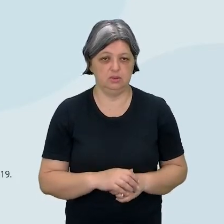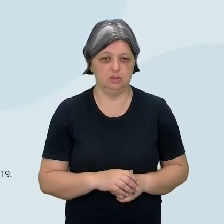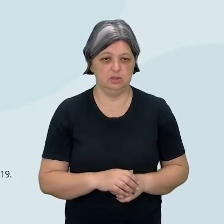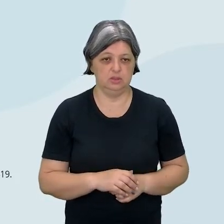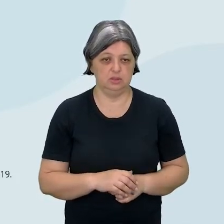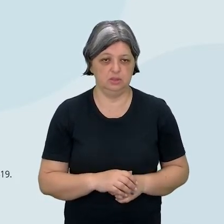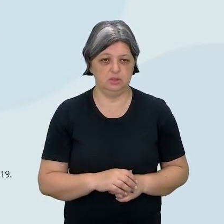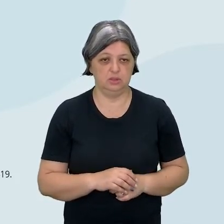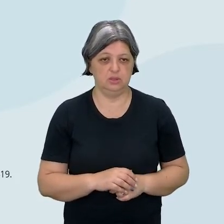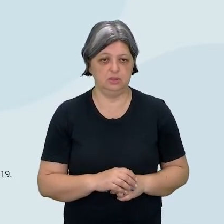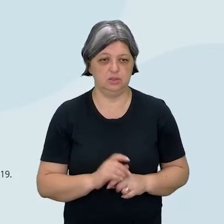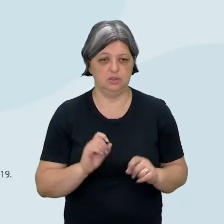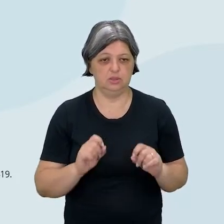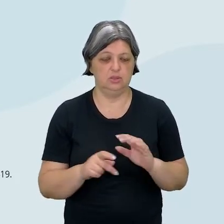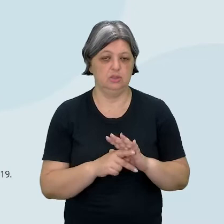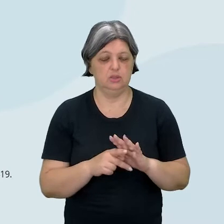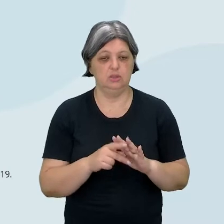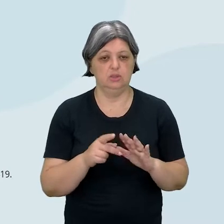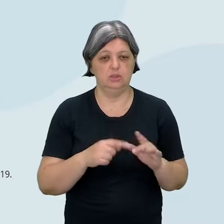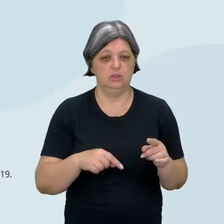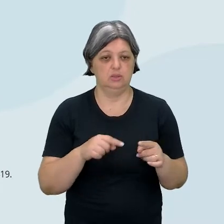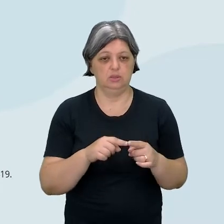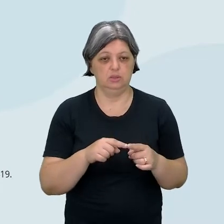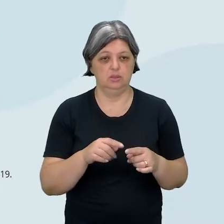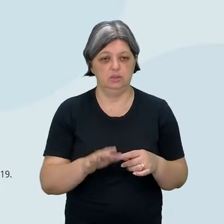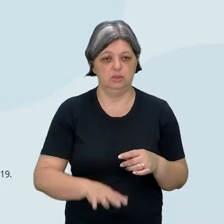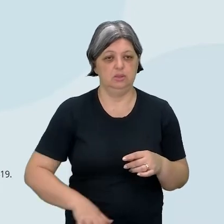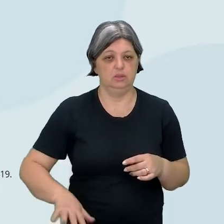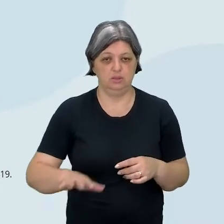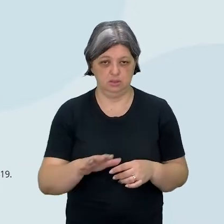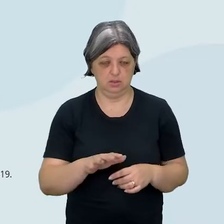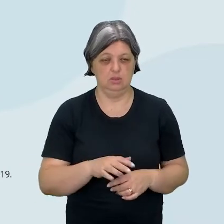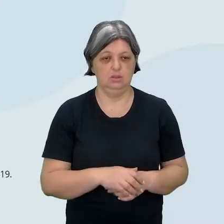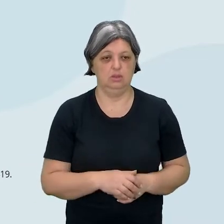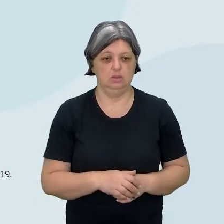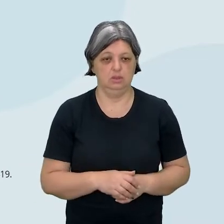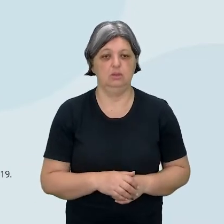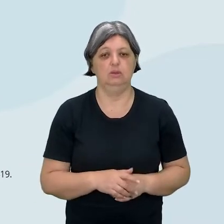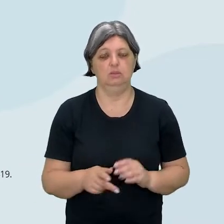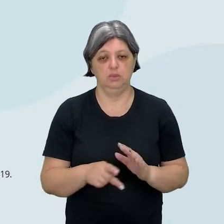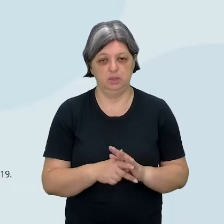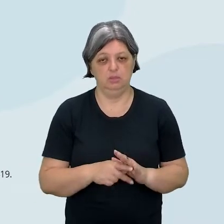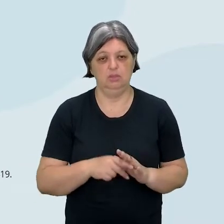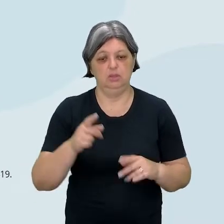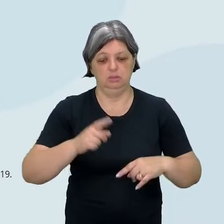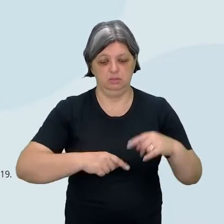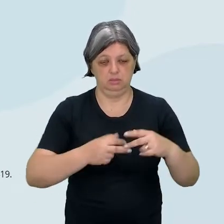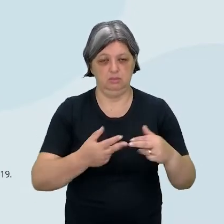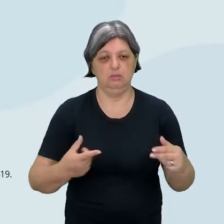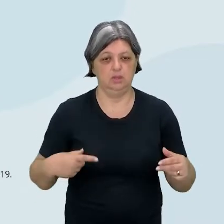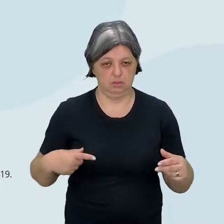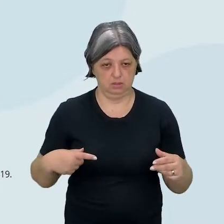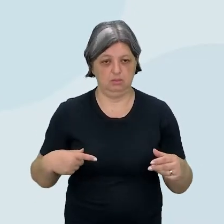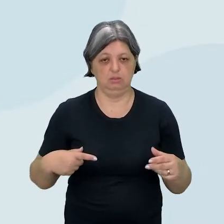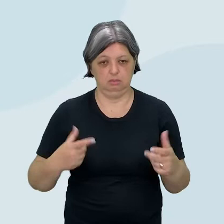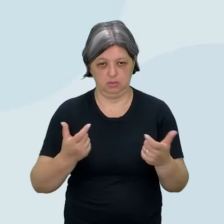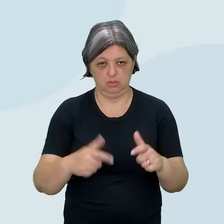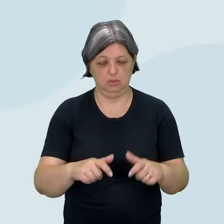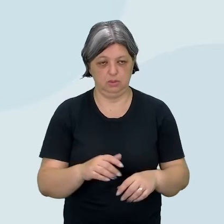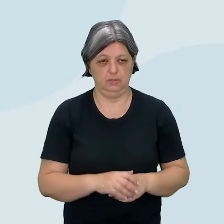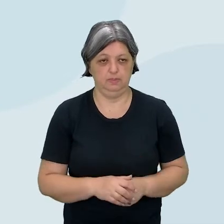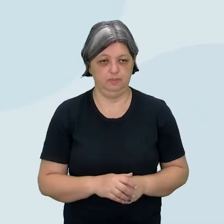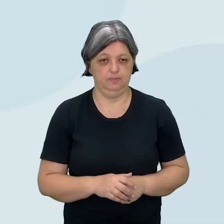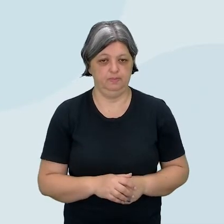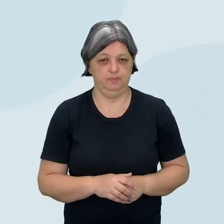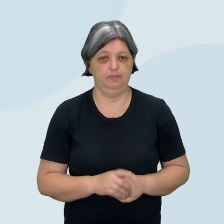substâncias químicas nos seres vivos e nos ambientes em que esses organismos estão inseridos. A